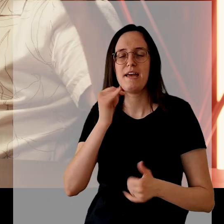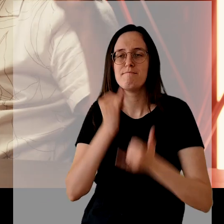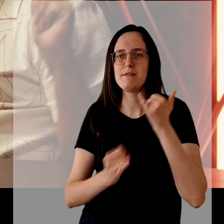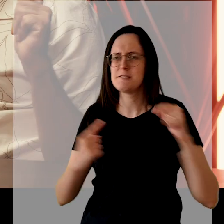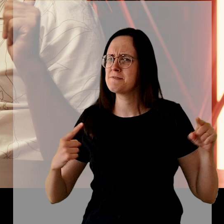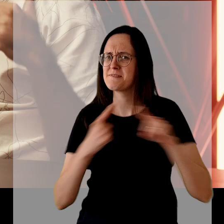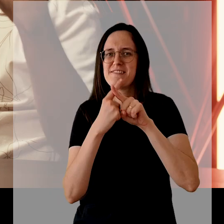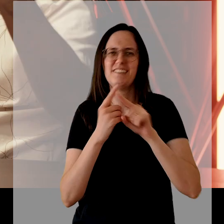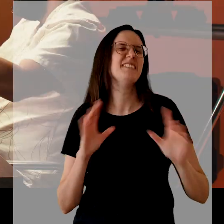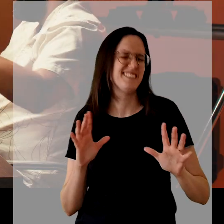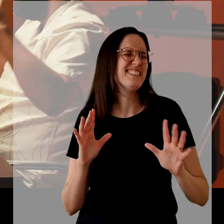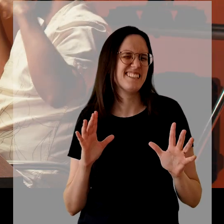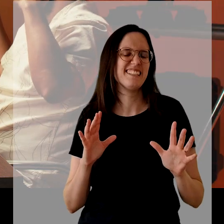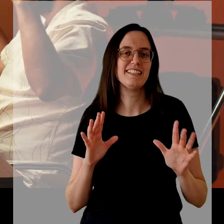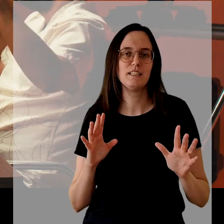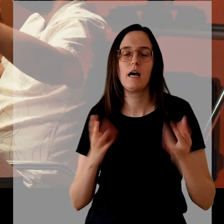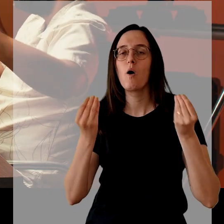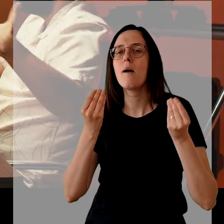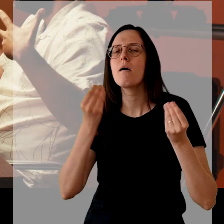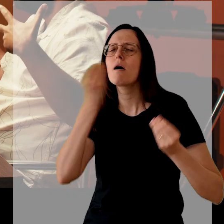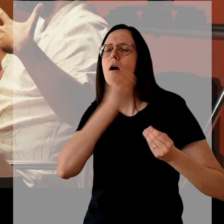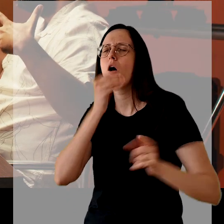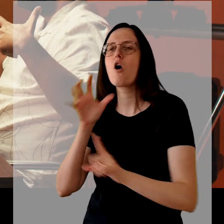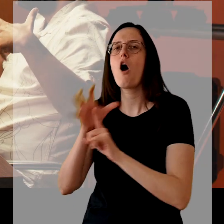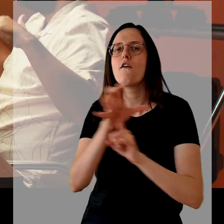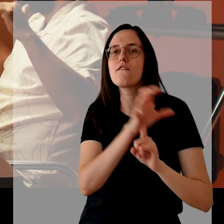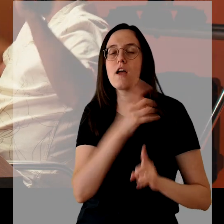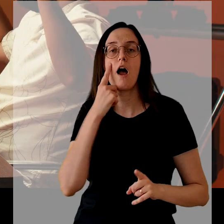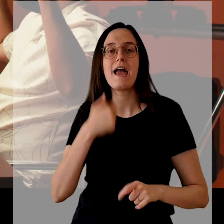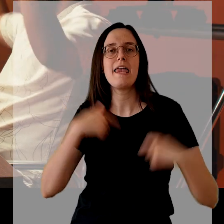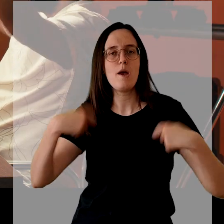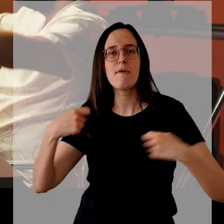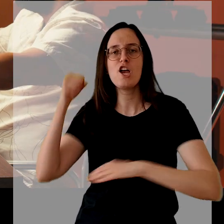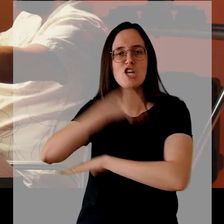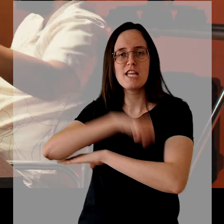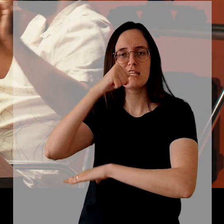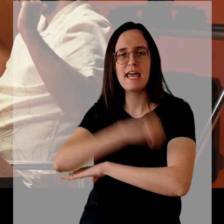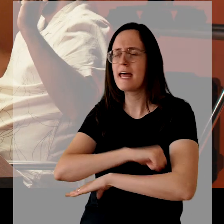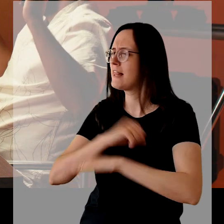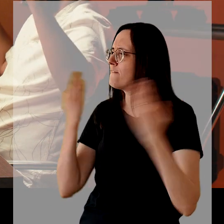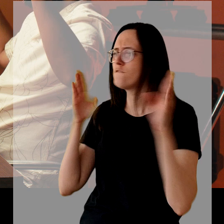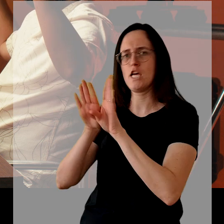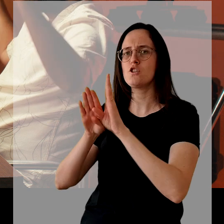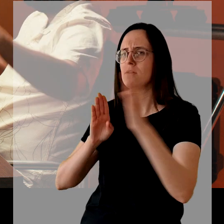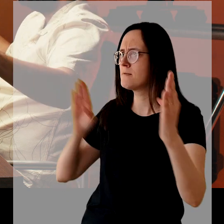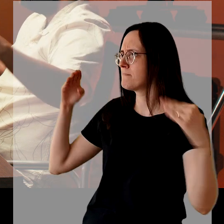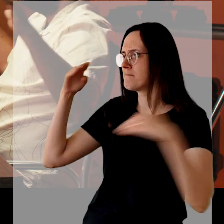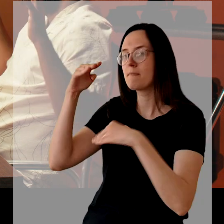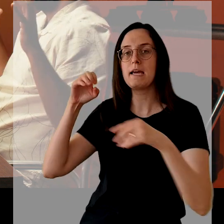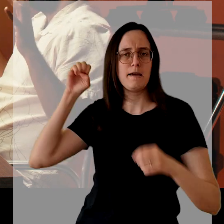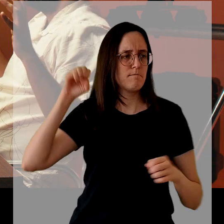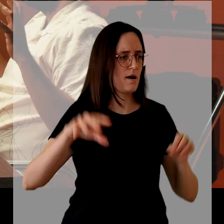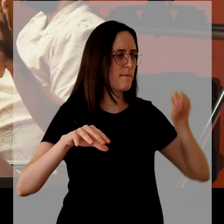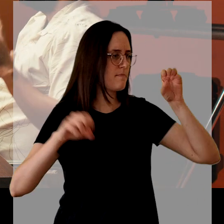a batalha que eu tive como convencer as pessoas de que eu precisava, por exemplo, selar as janelas, eu precisava criar